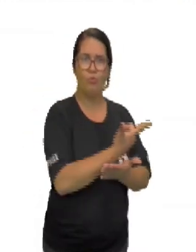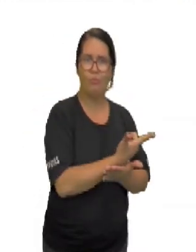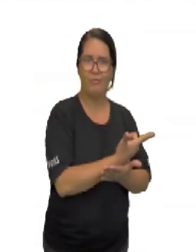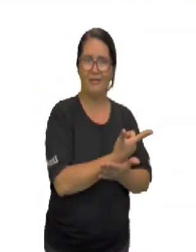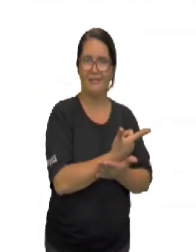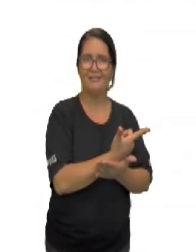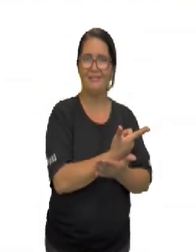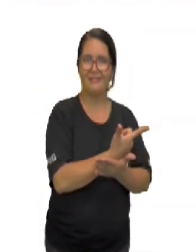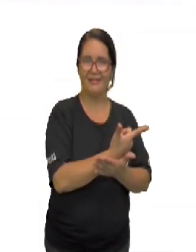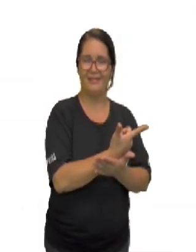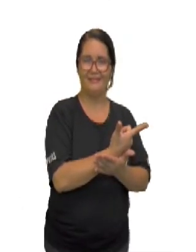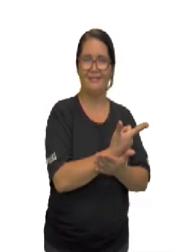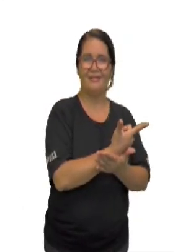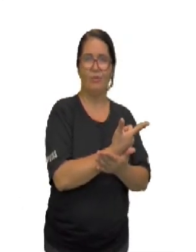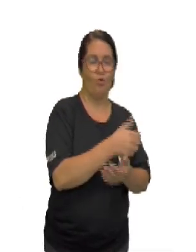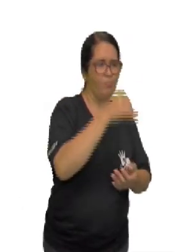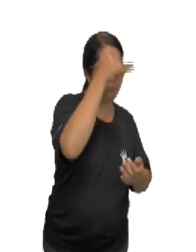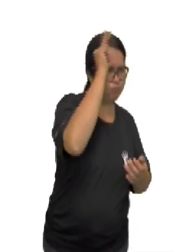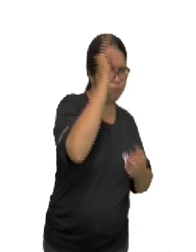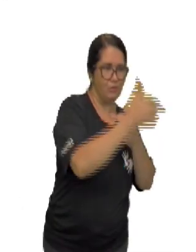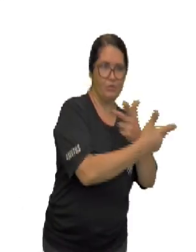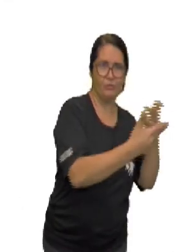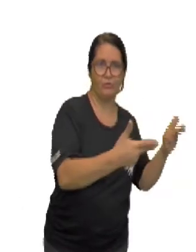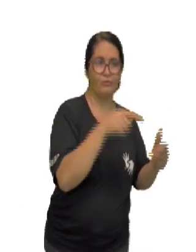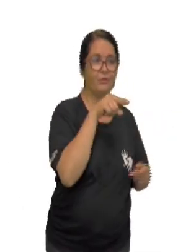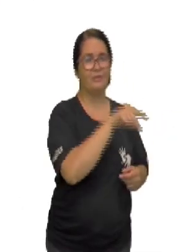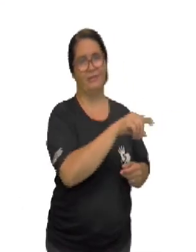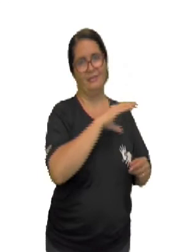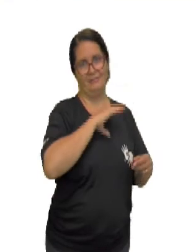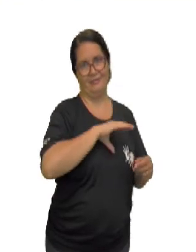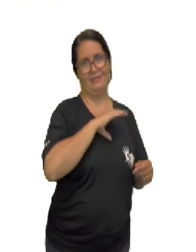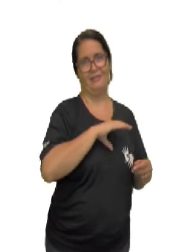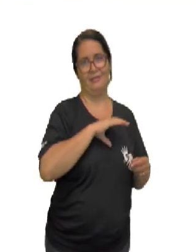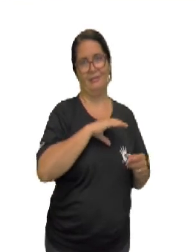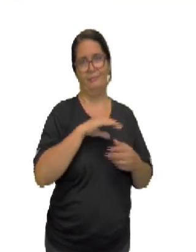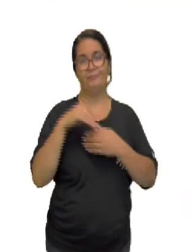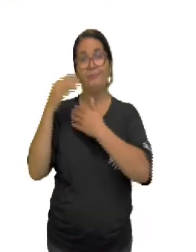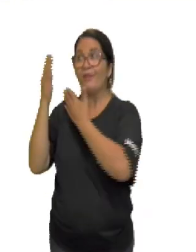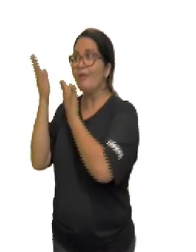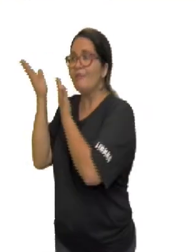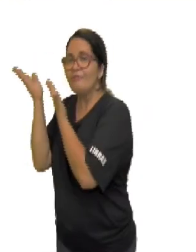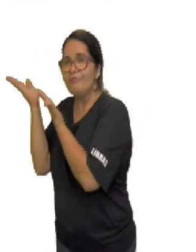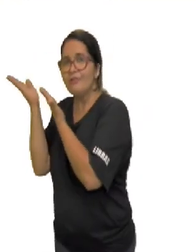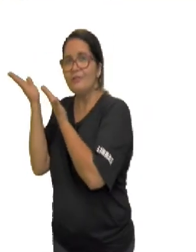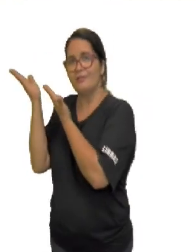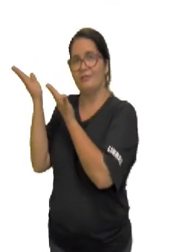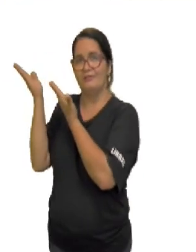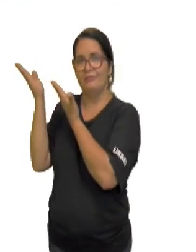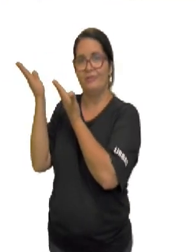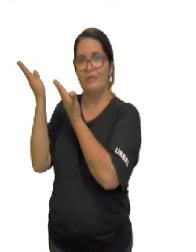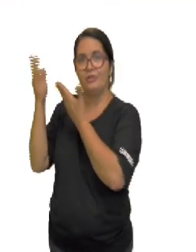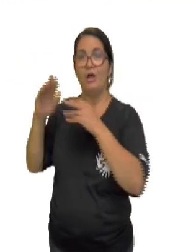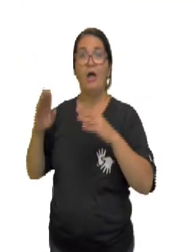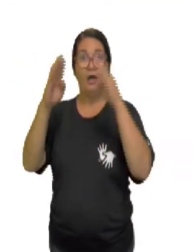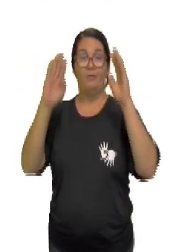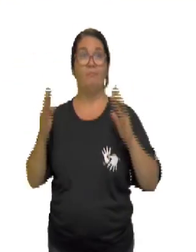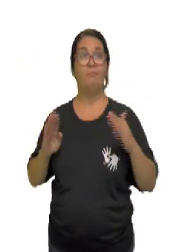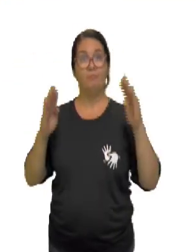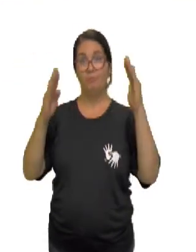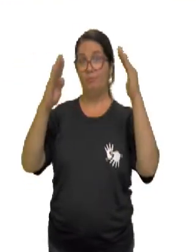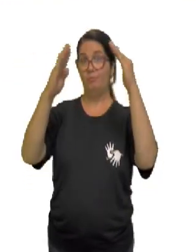E aqui a pirâmide etária do Canadá. É